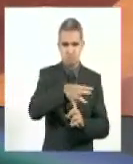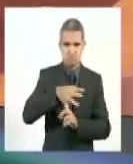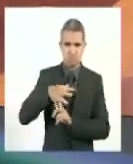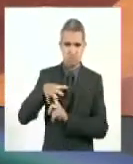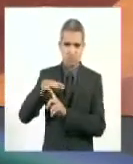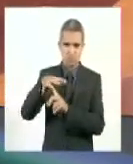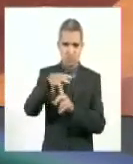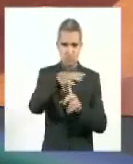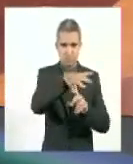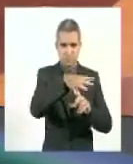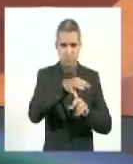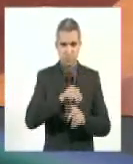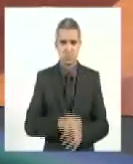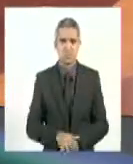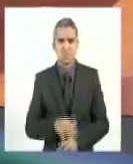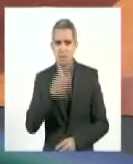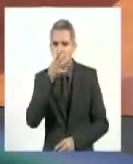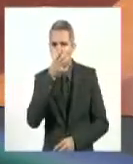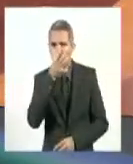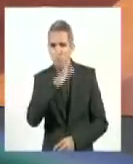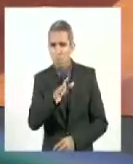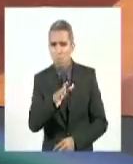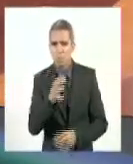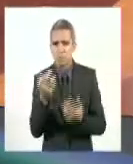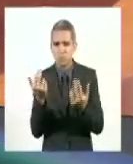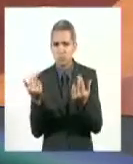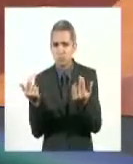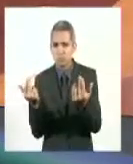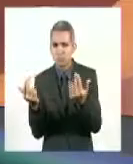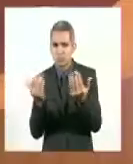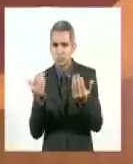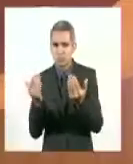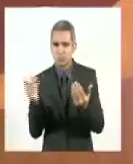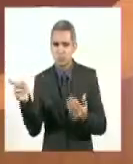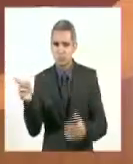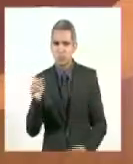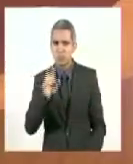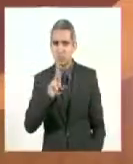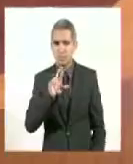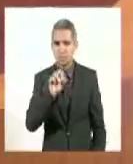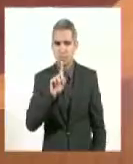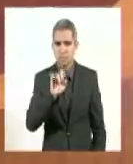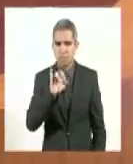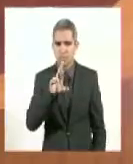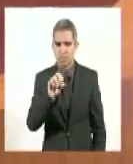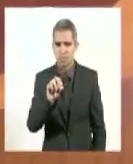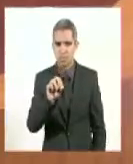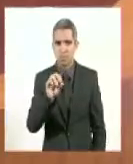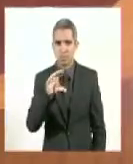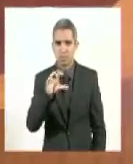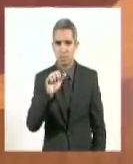Quase o valor que o deputado Rogério Cafeteira disse que gastou na campanha dele.